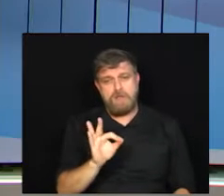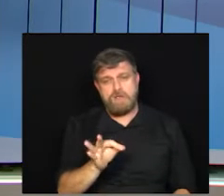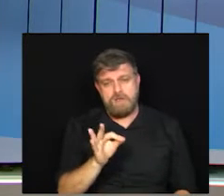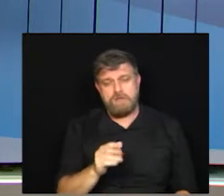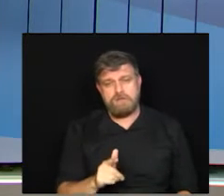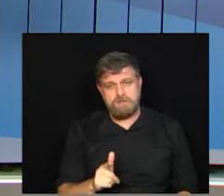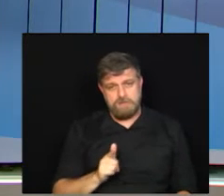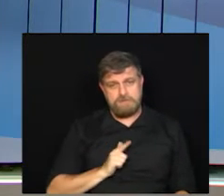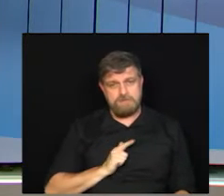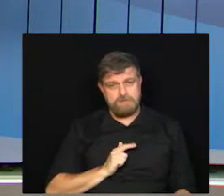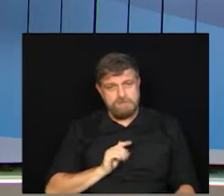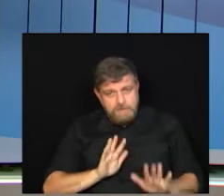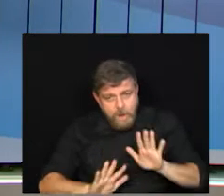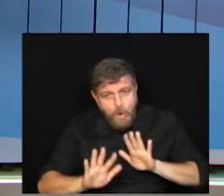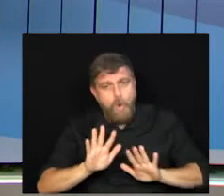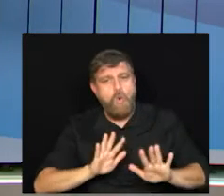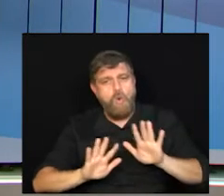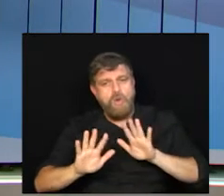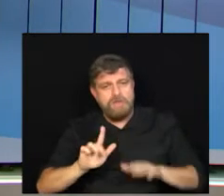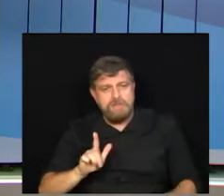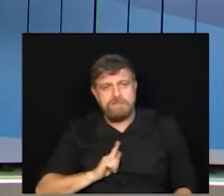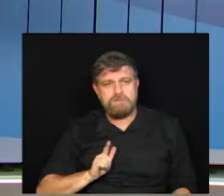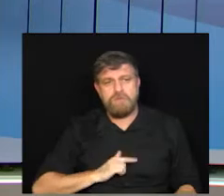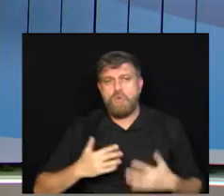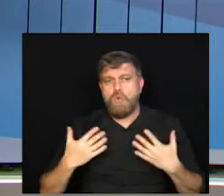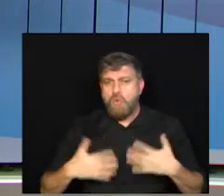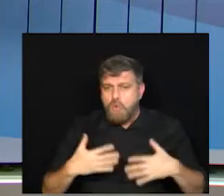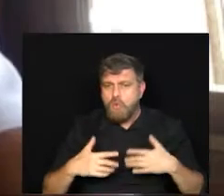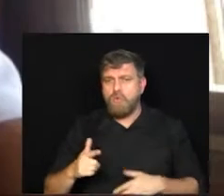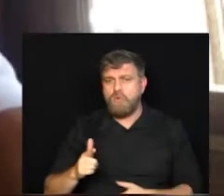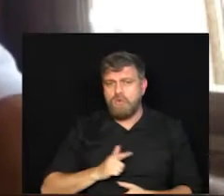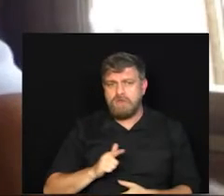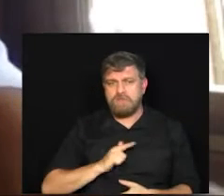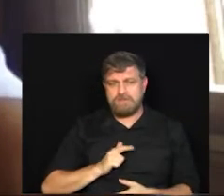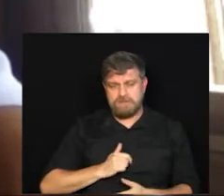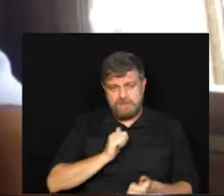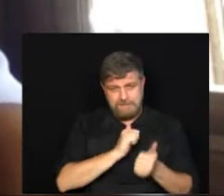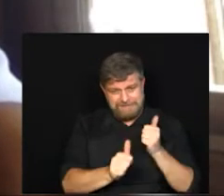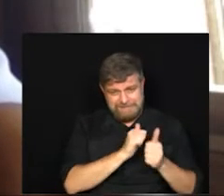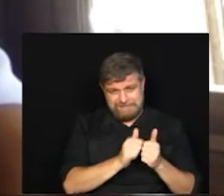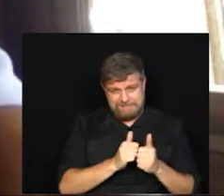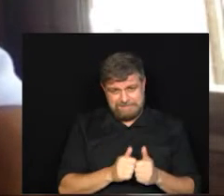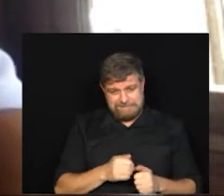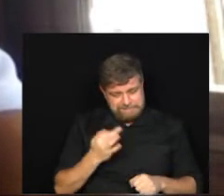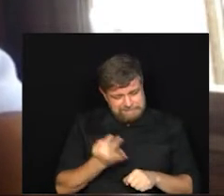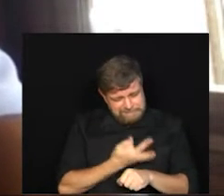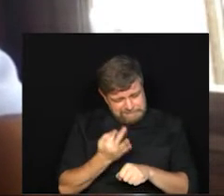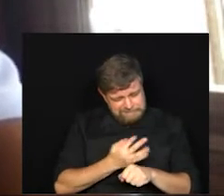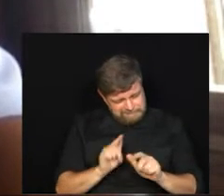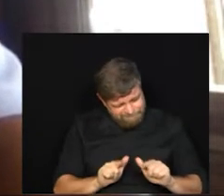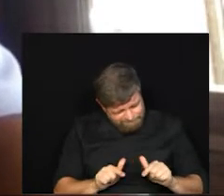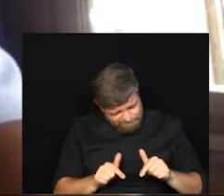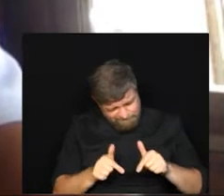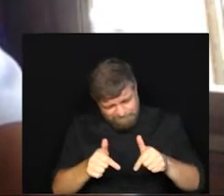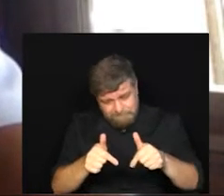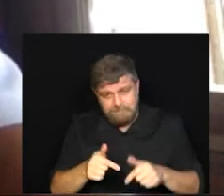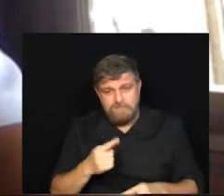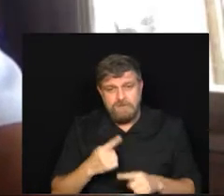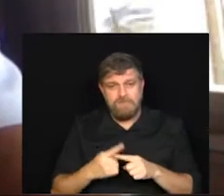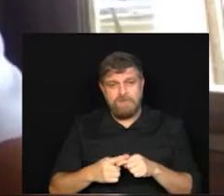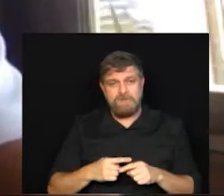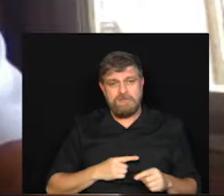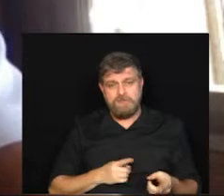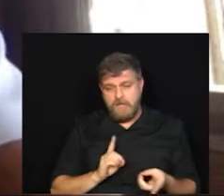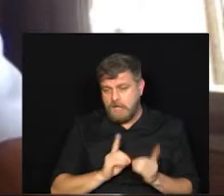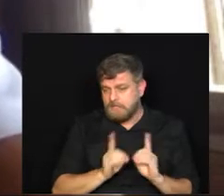Por isso que tem que tomar um cuidado muito grande, por isso que esses grandes atletas eles se dedicam muito tempo a isso, né? Porque é muito